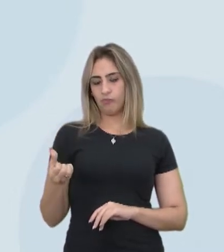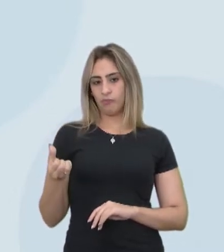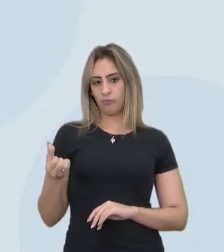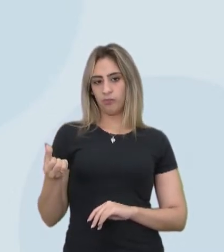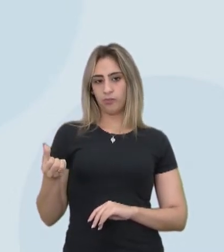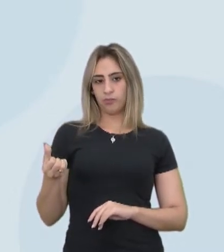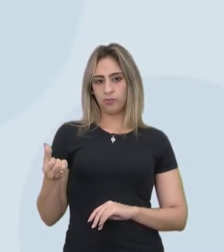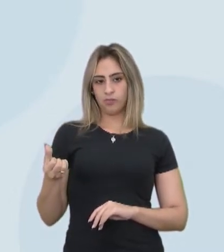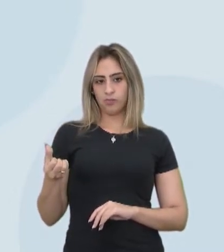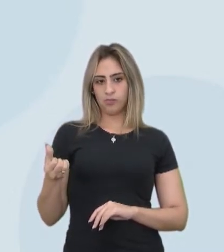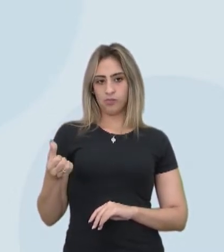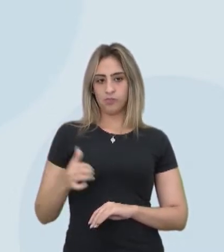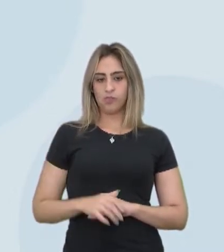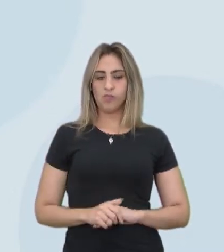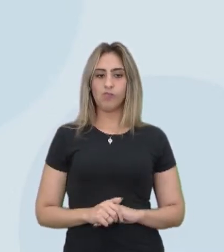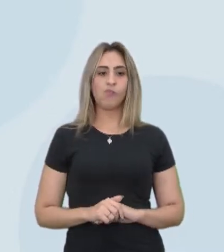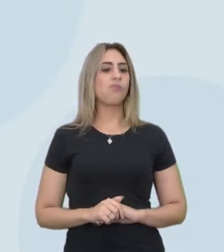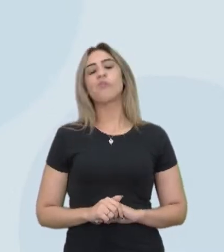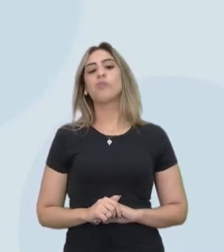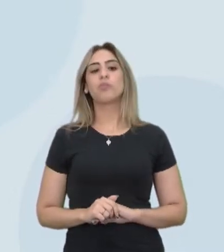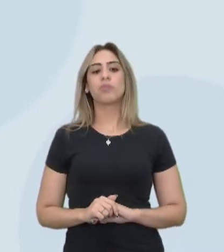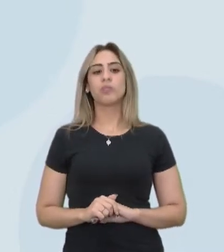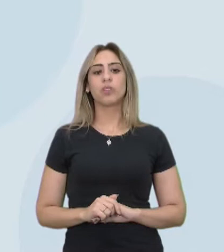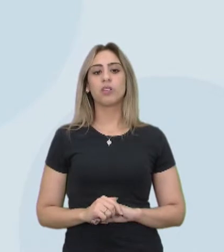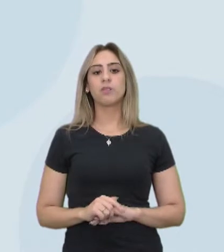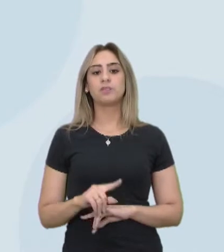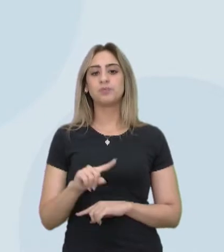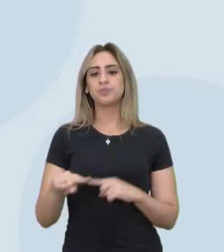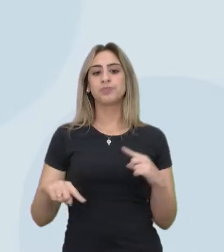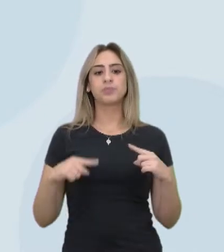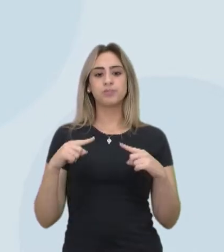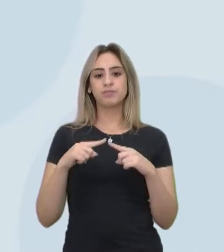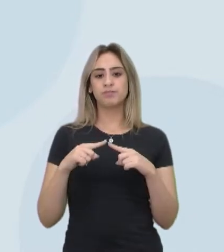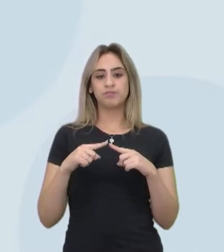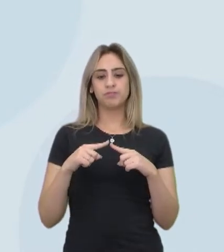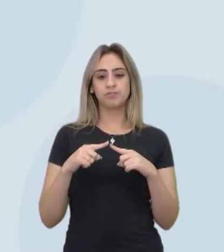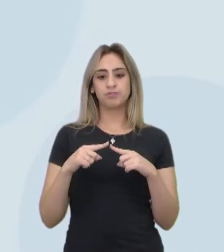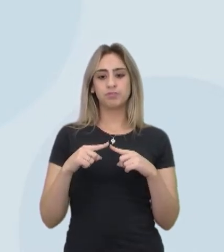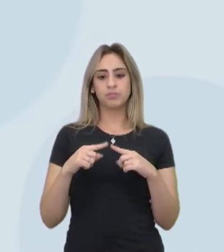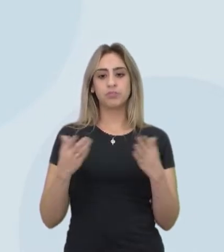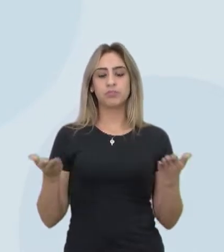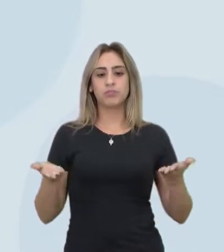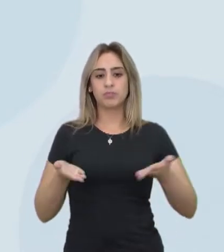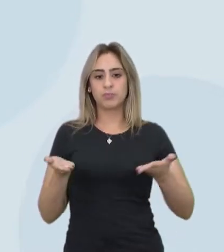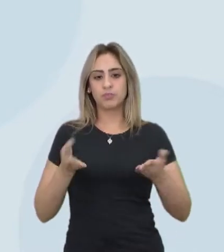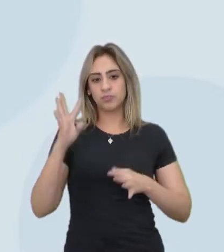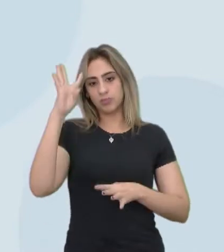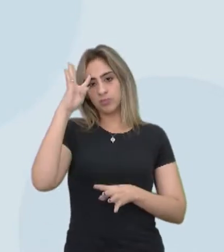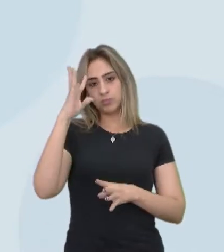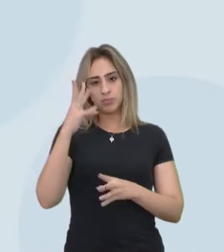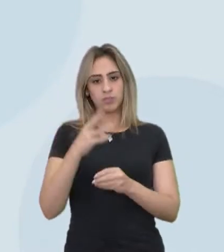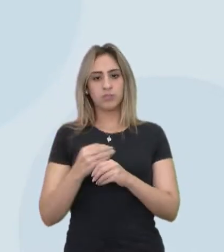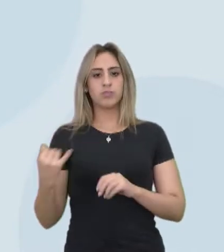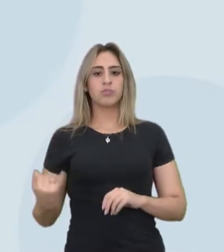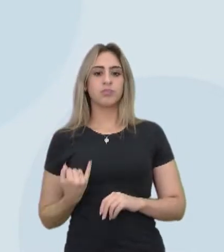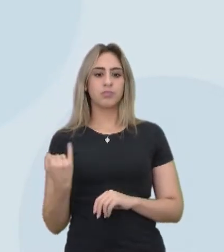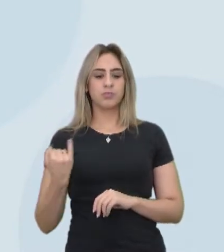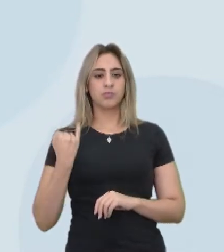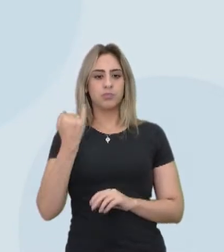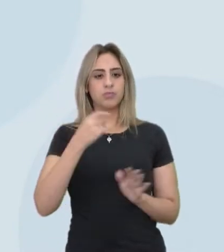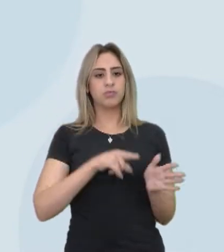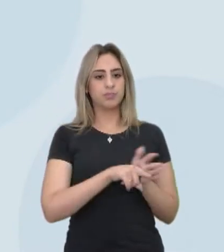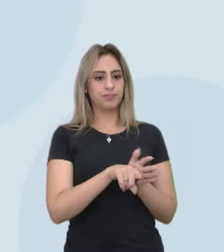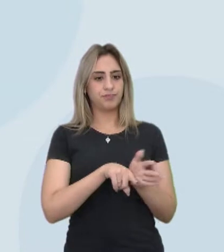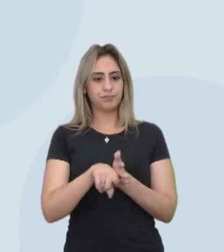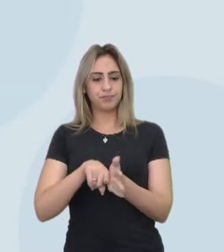EM 13 CHS 606. E já com relação ao objetivo da aula, o